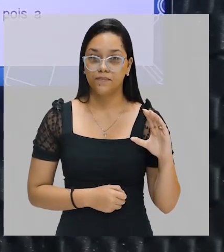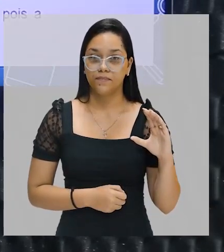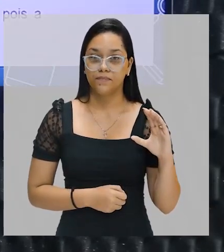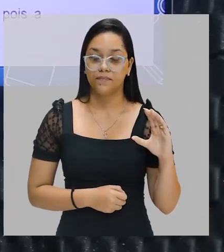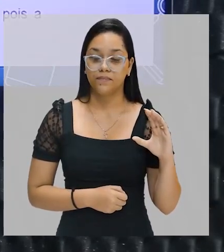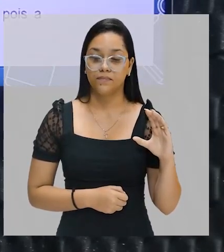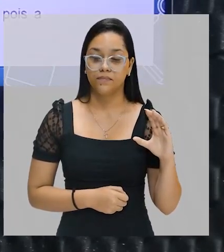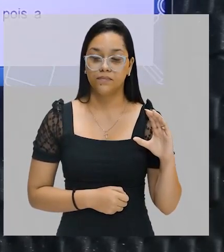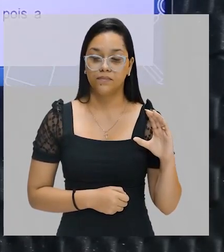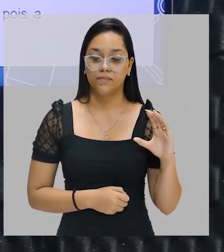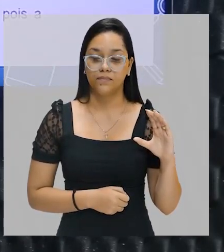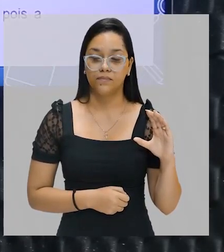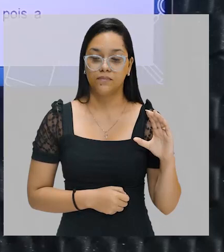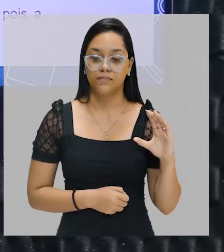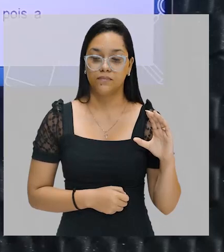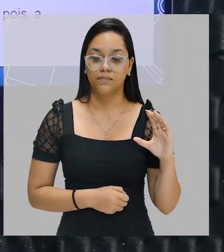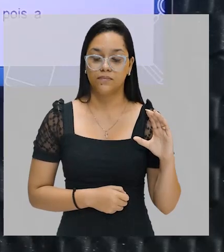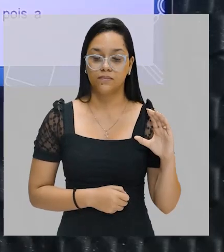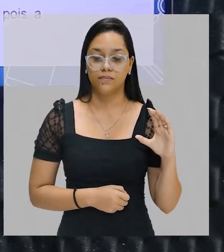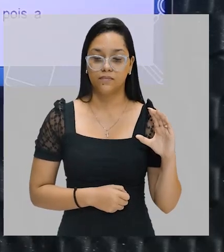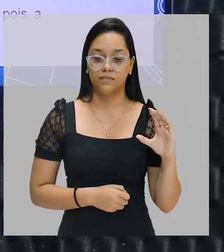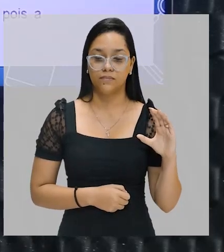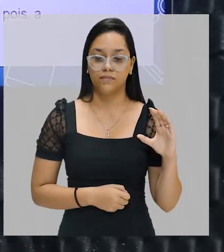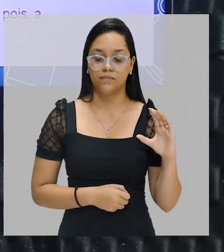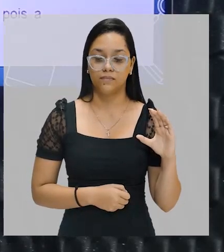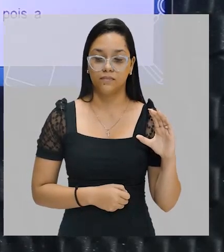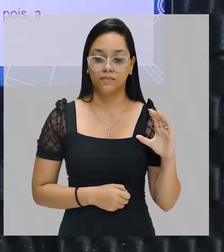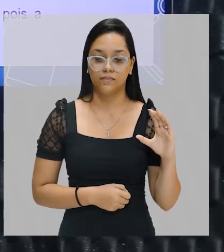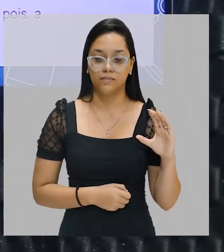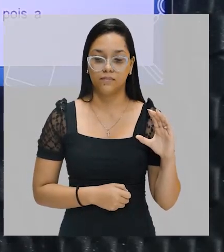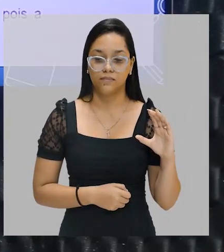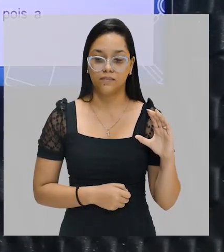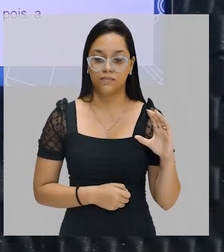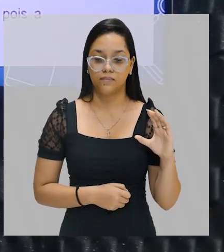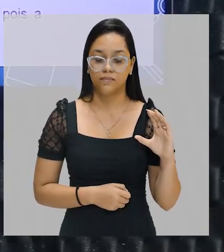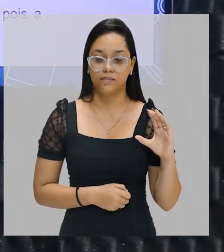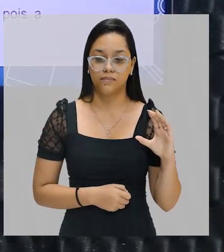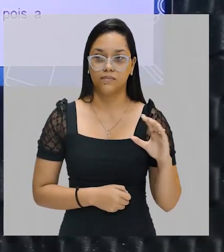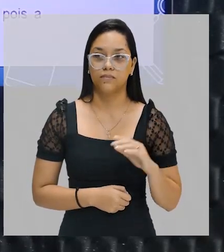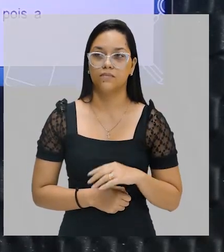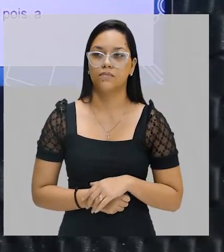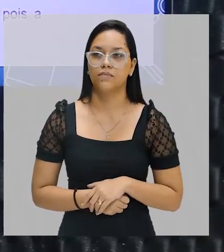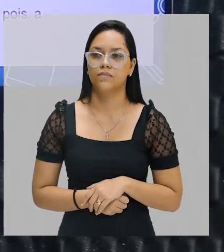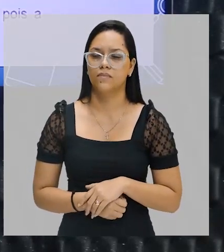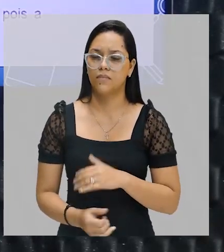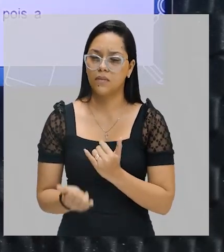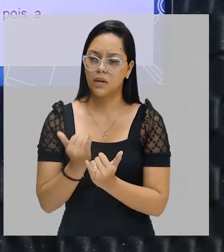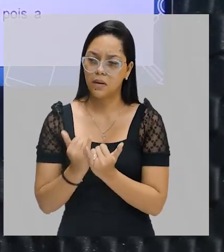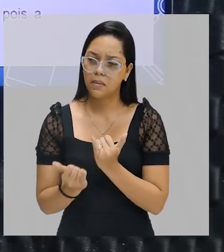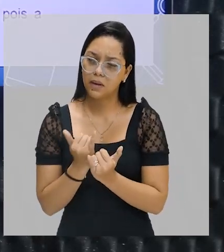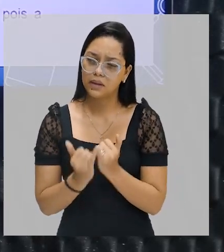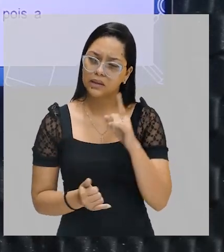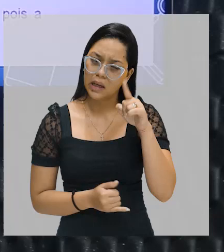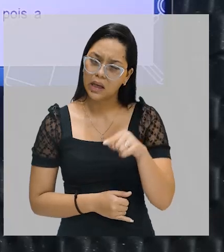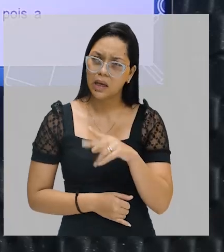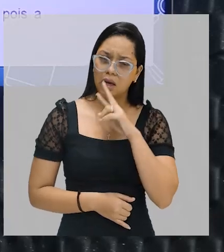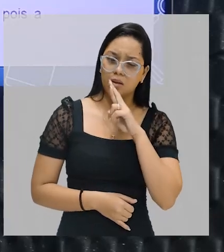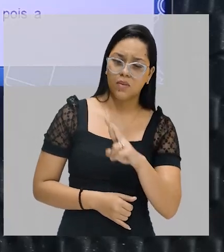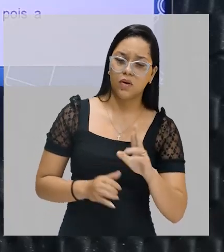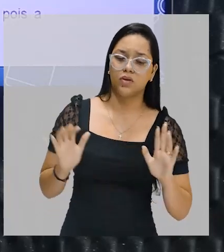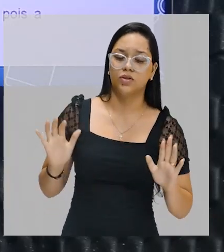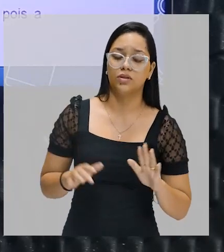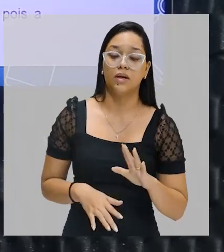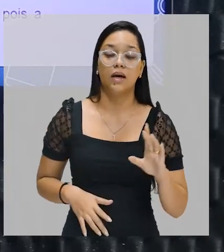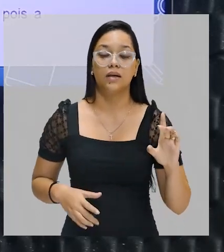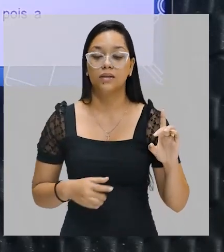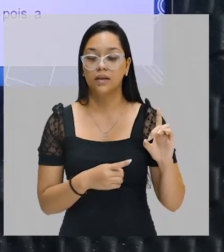pois a obesidade é um fator de risco para o surgimento de diversas doenças crônicas? Parece-me ser essa a resposta.